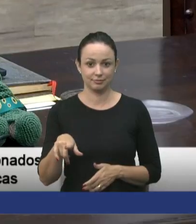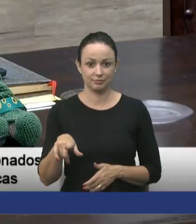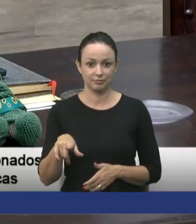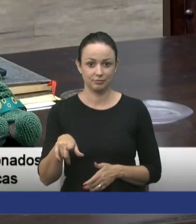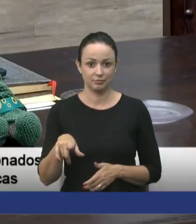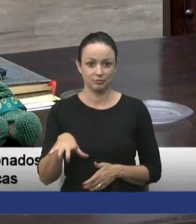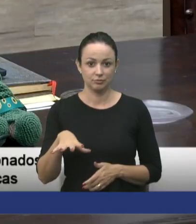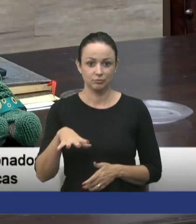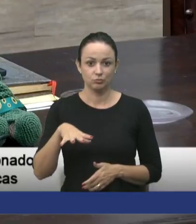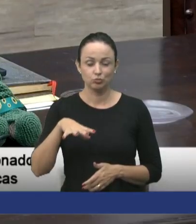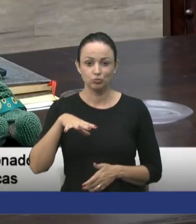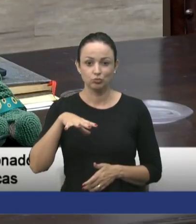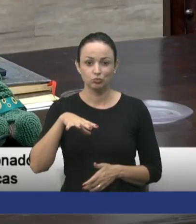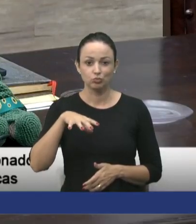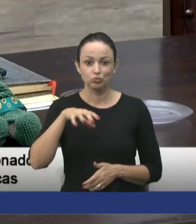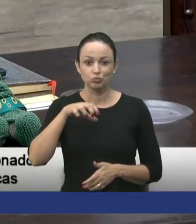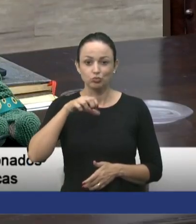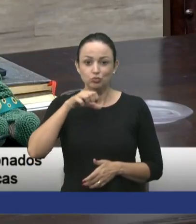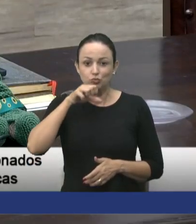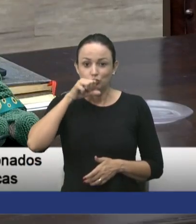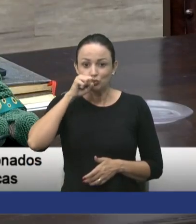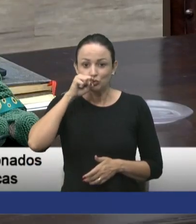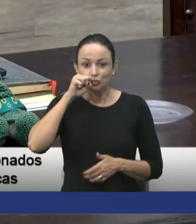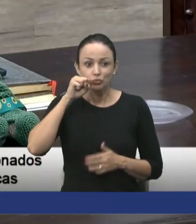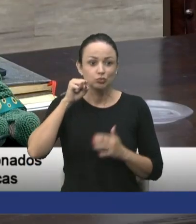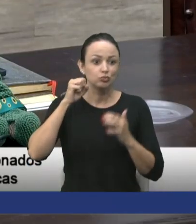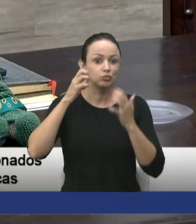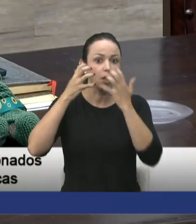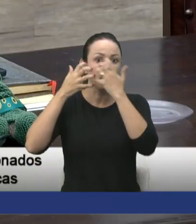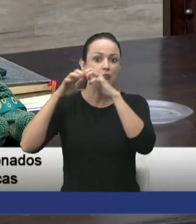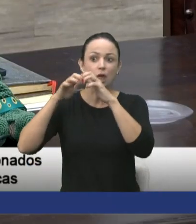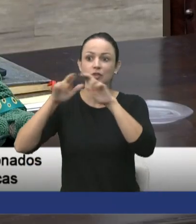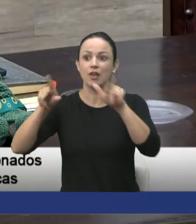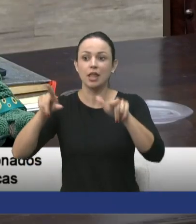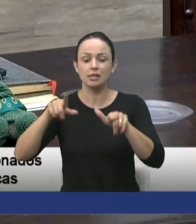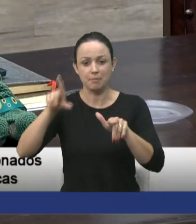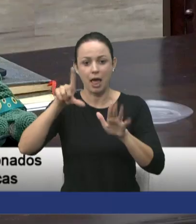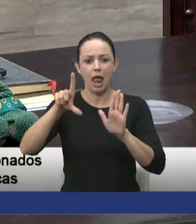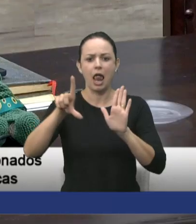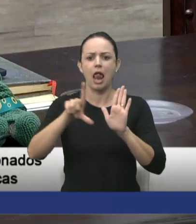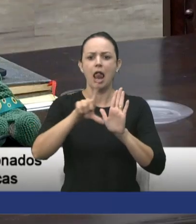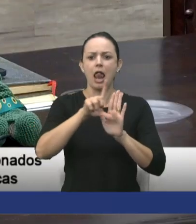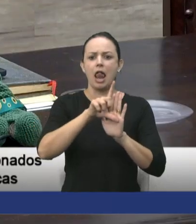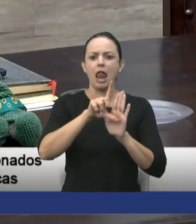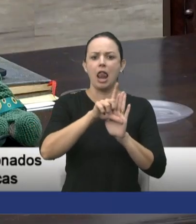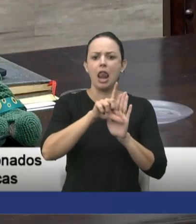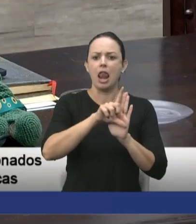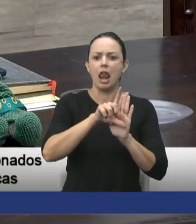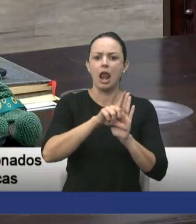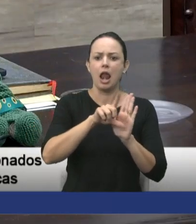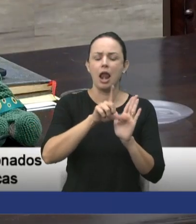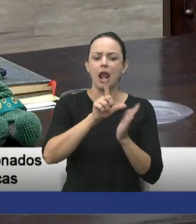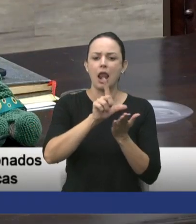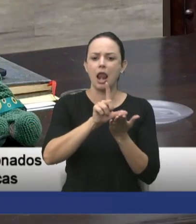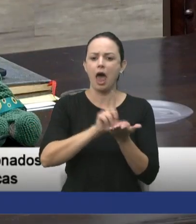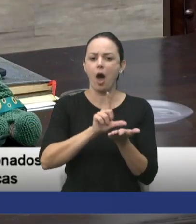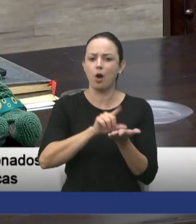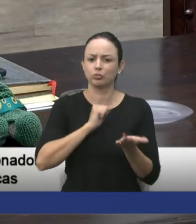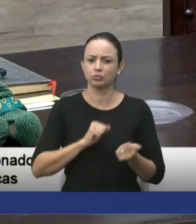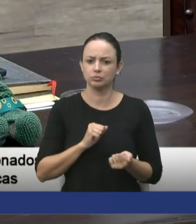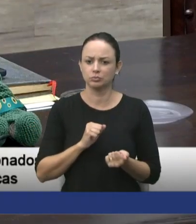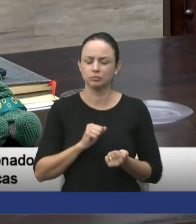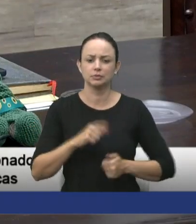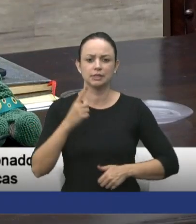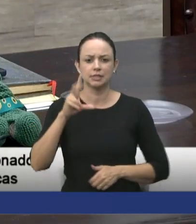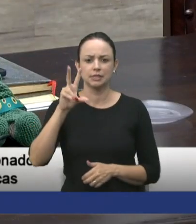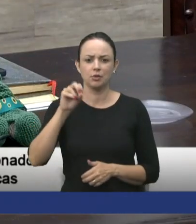cheirou, cheiro de alguma neurodivergência, manda laudar. Então, o que nós fizemos hoje? Nós temos as 150 crianças,